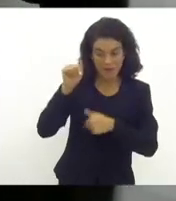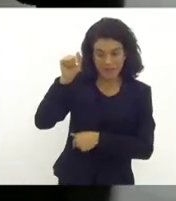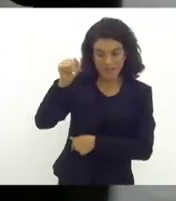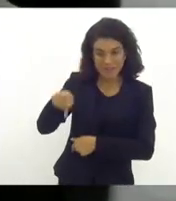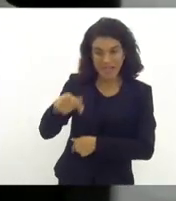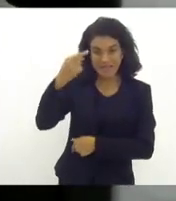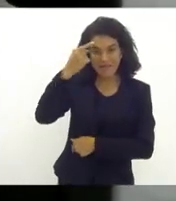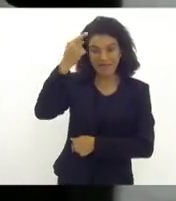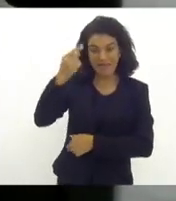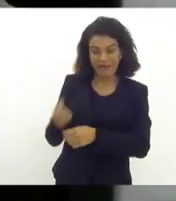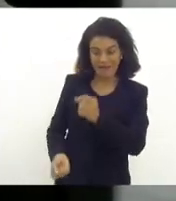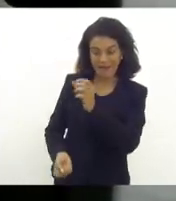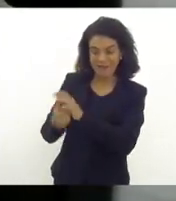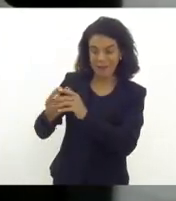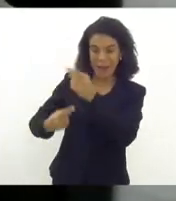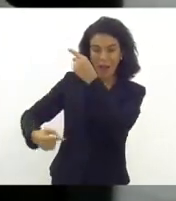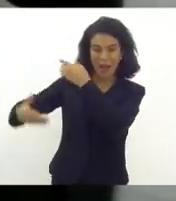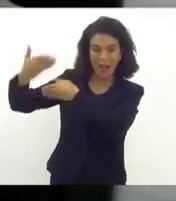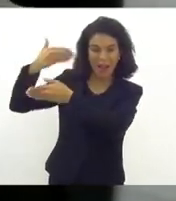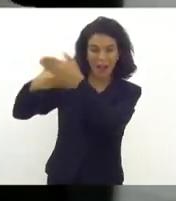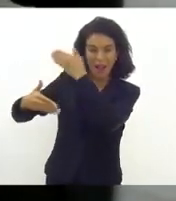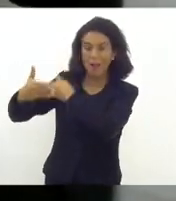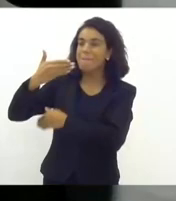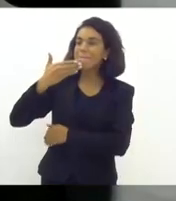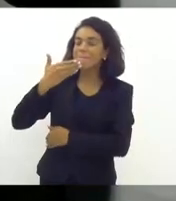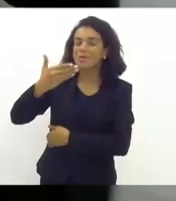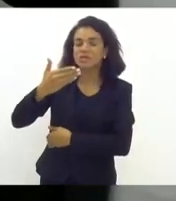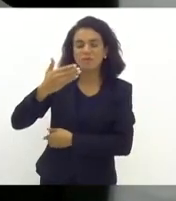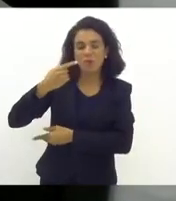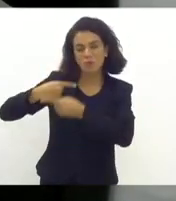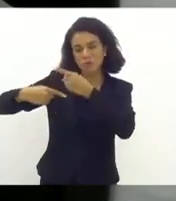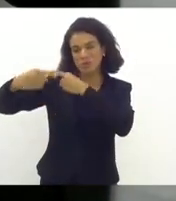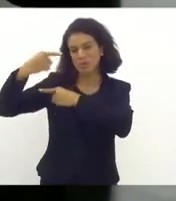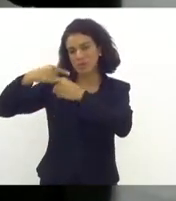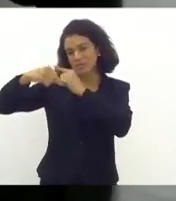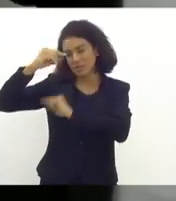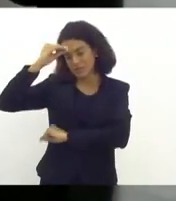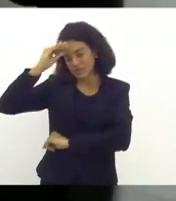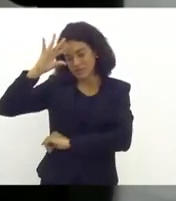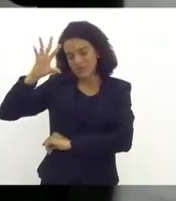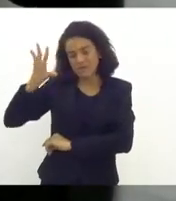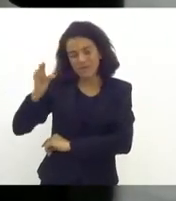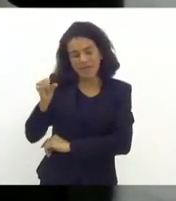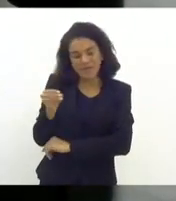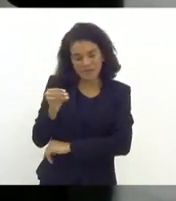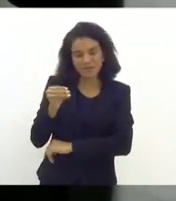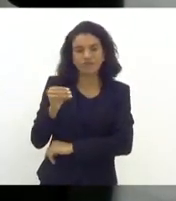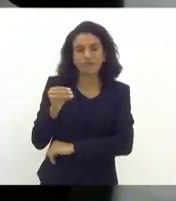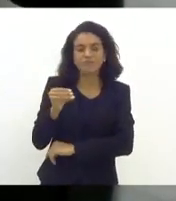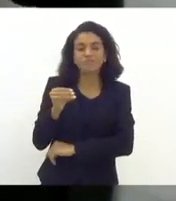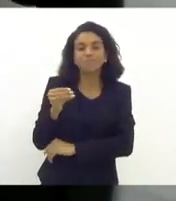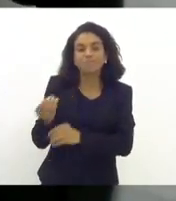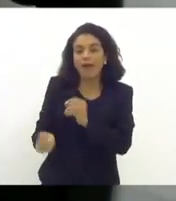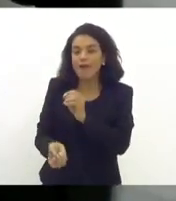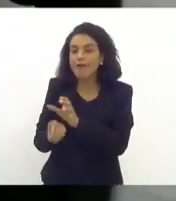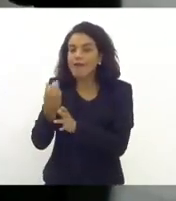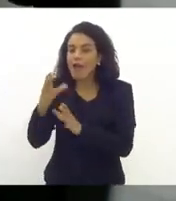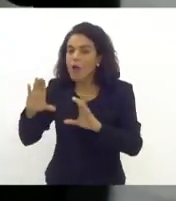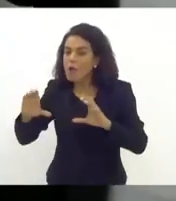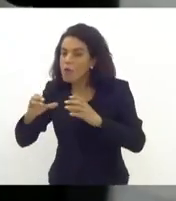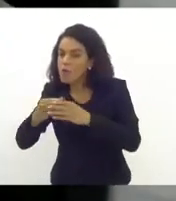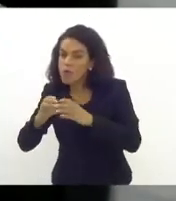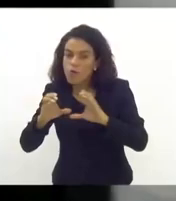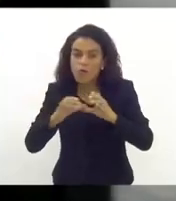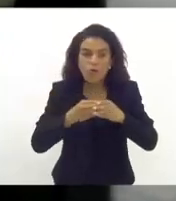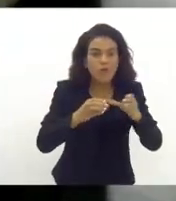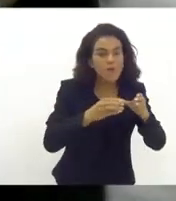nos organizamos e digo os meus ancestrais também para que a gente formasse grupos já